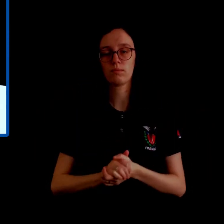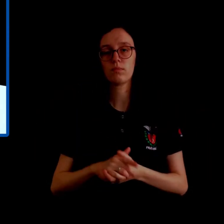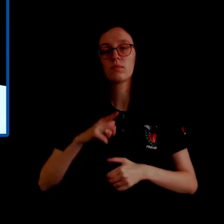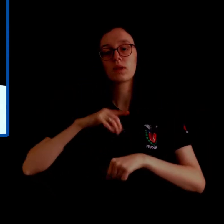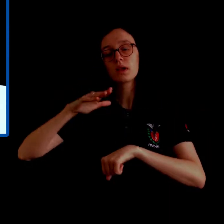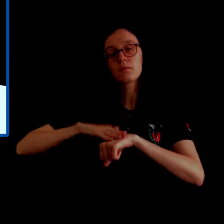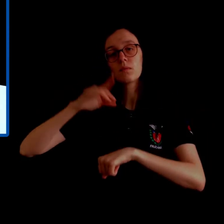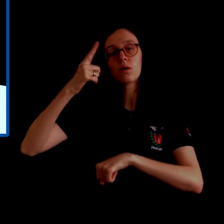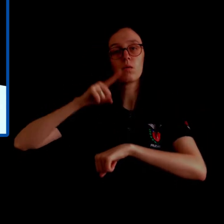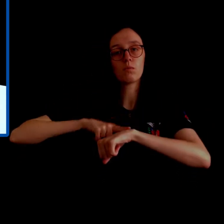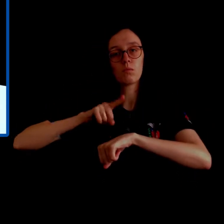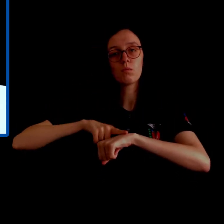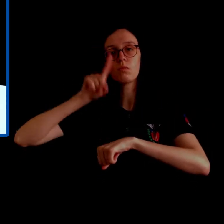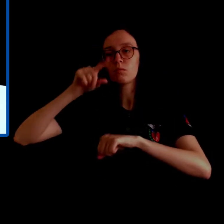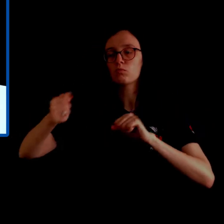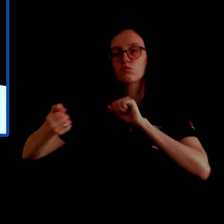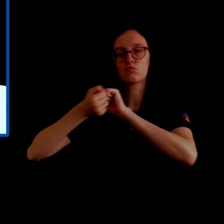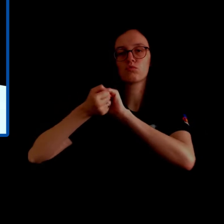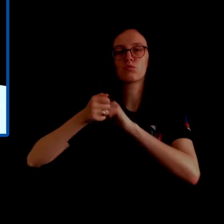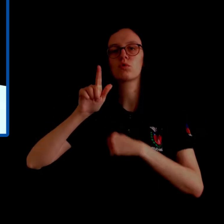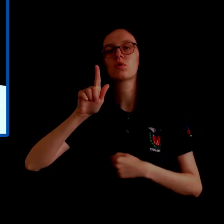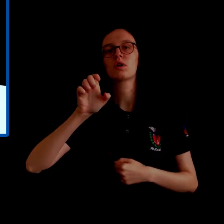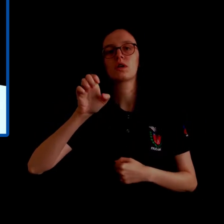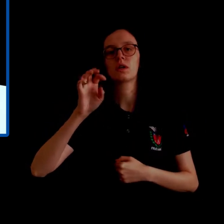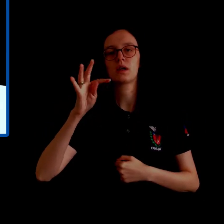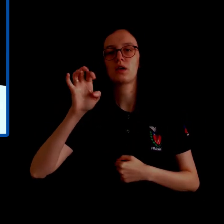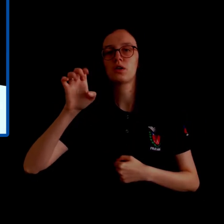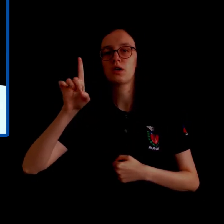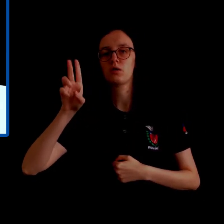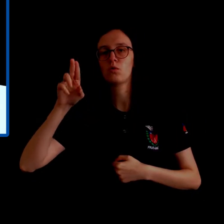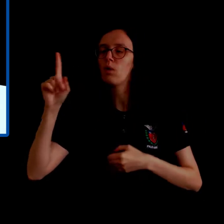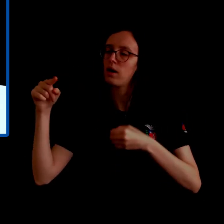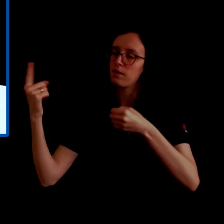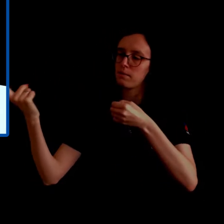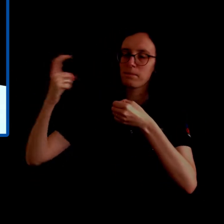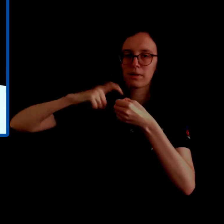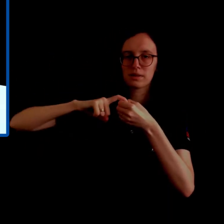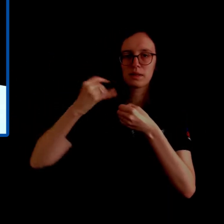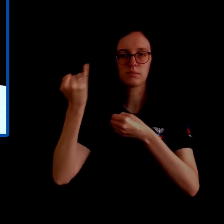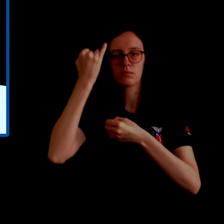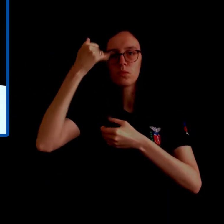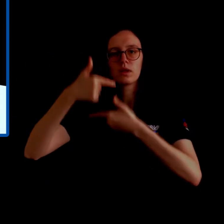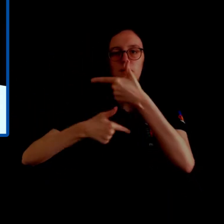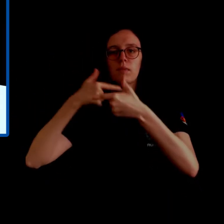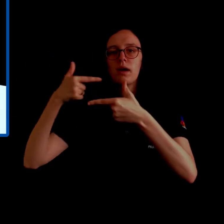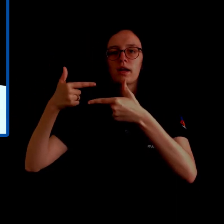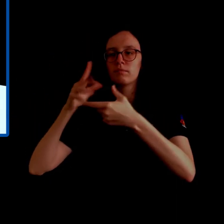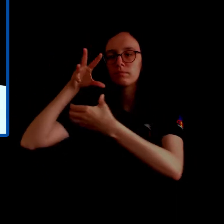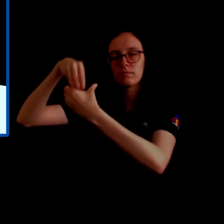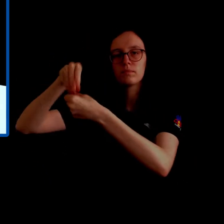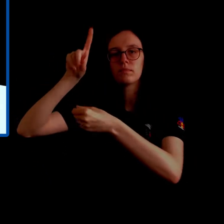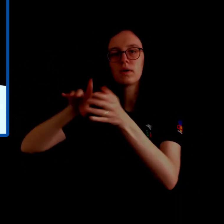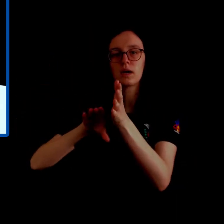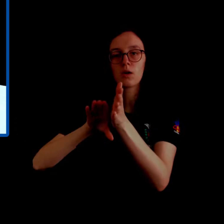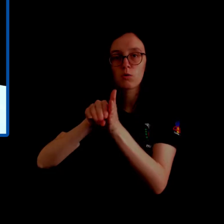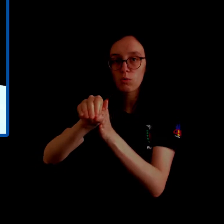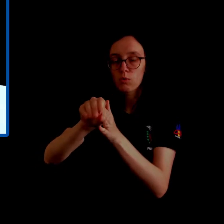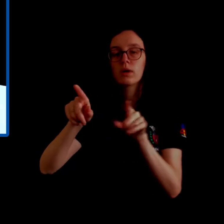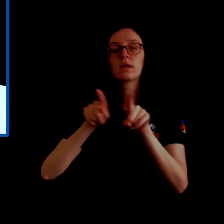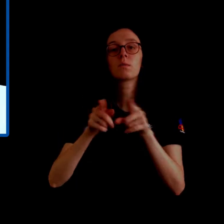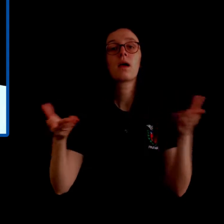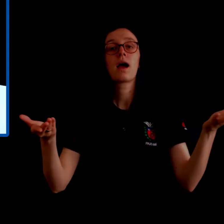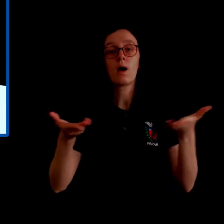de formação com a GetEdu, que são os nossos parceiros, que fazem todo o trabalho com a Google. E agora a